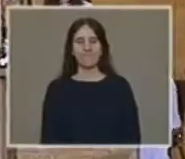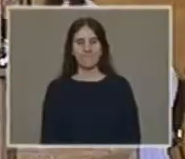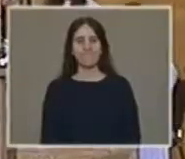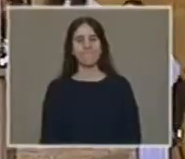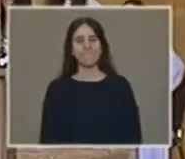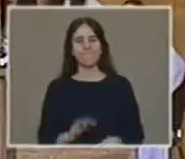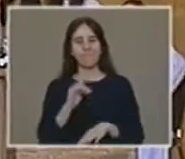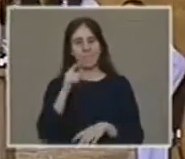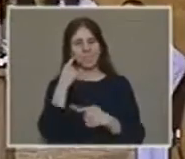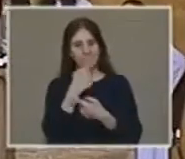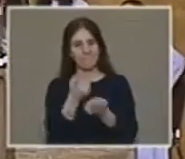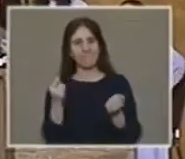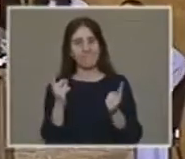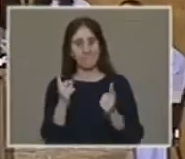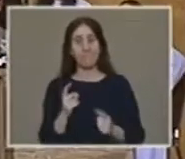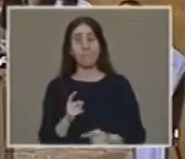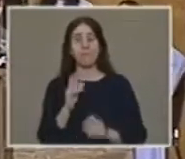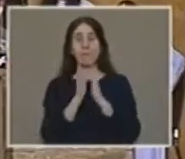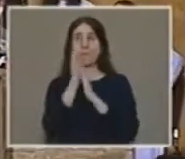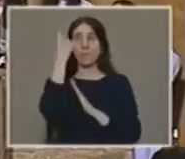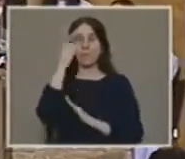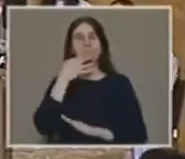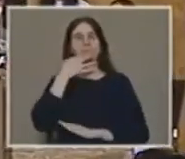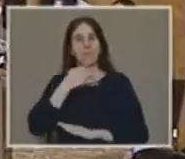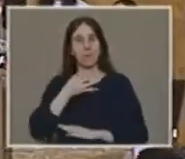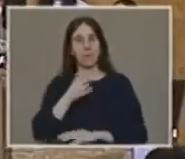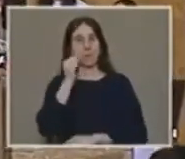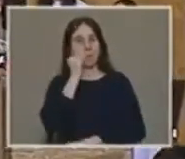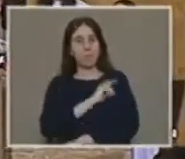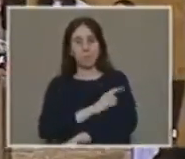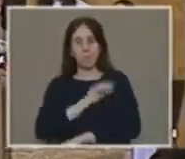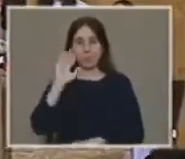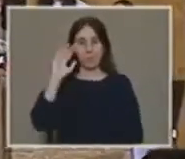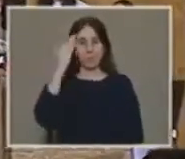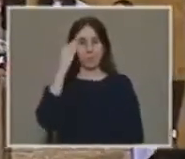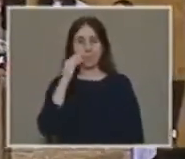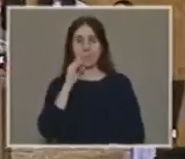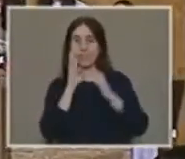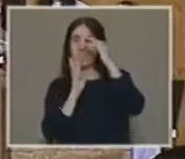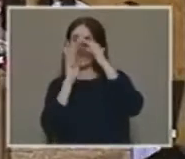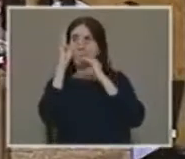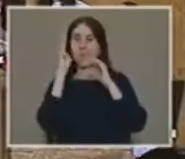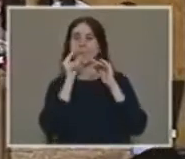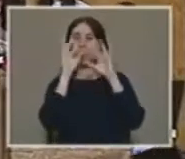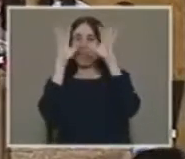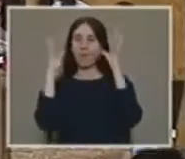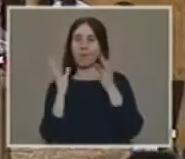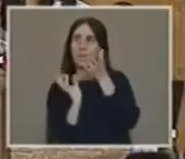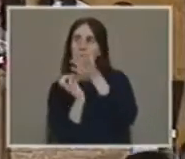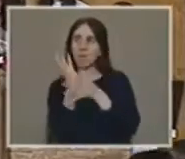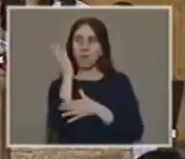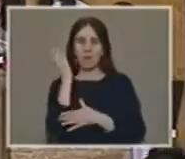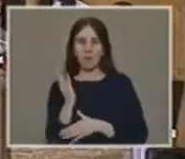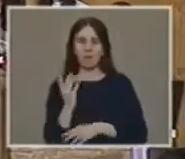Professemos a nossa fé. Creio em um só Deus, Pai Todo-Poderoso, Criador do céu e da terra, de todas